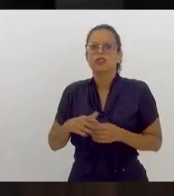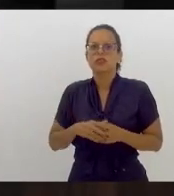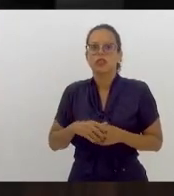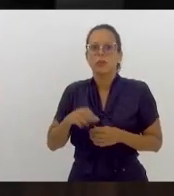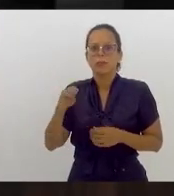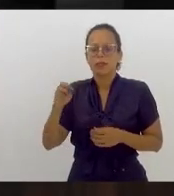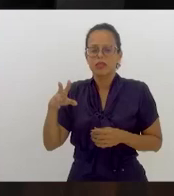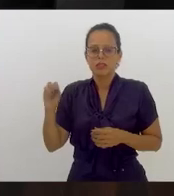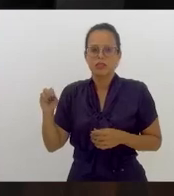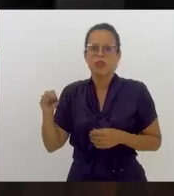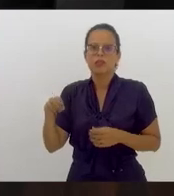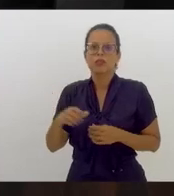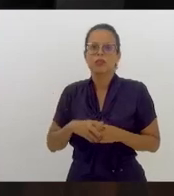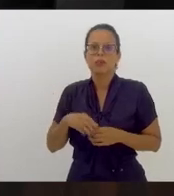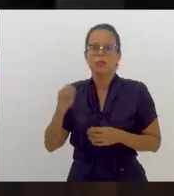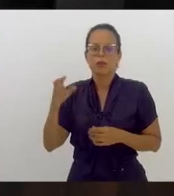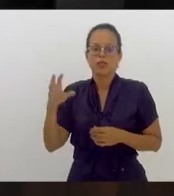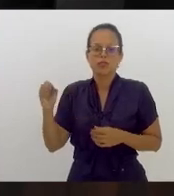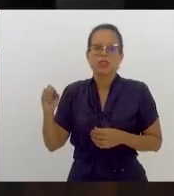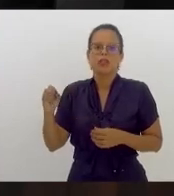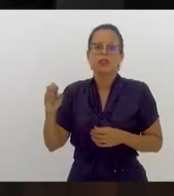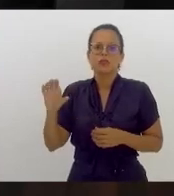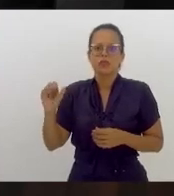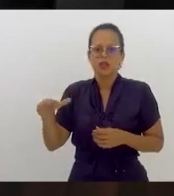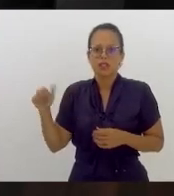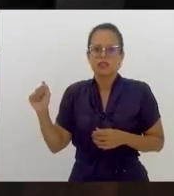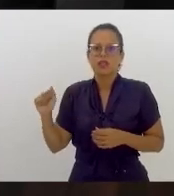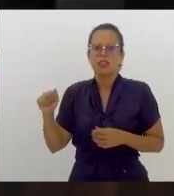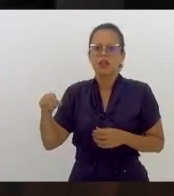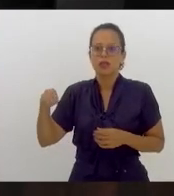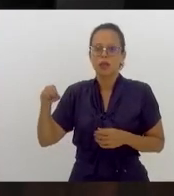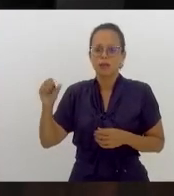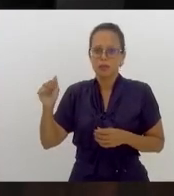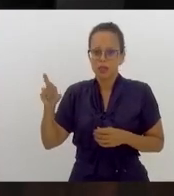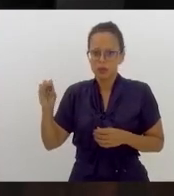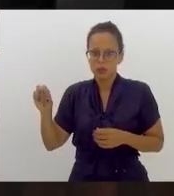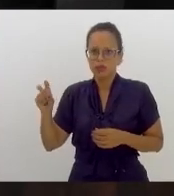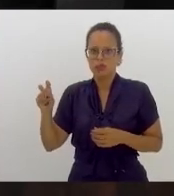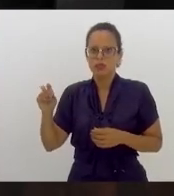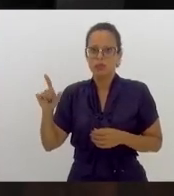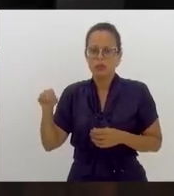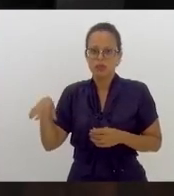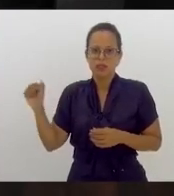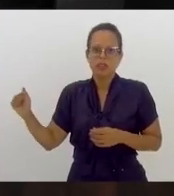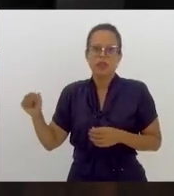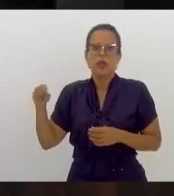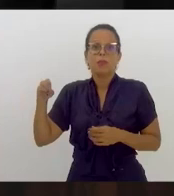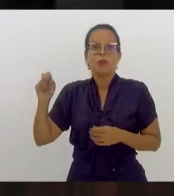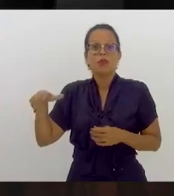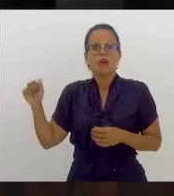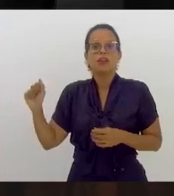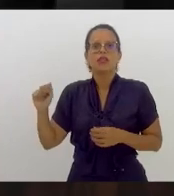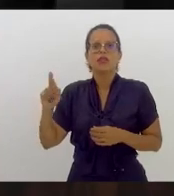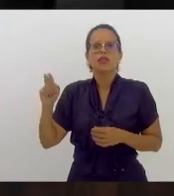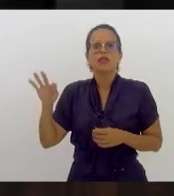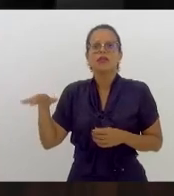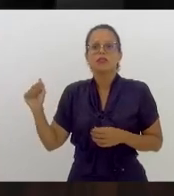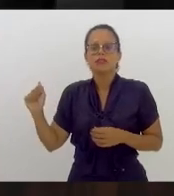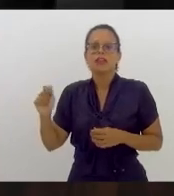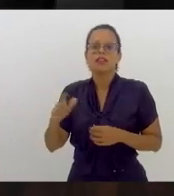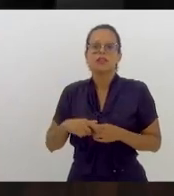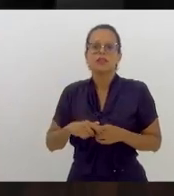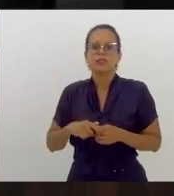Dino, Márcio Canela, Márcio Gualberto, Marcos Abraão, Marcos Miller, Max Lemos, Mônica Francisco, Renata Souza, Renato